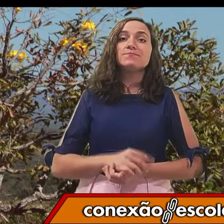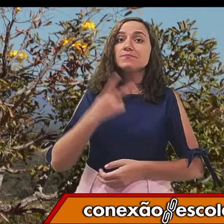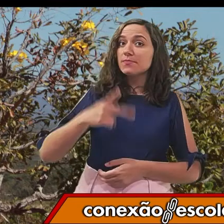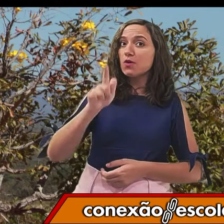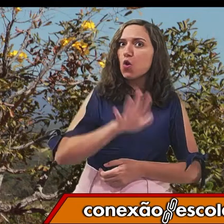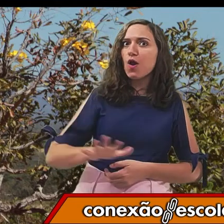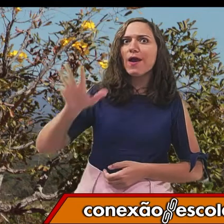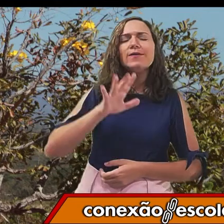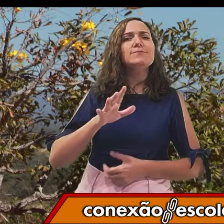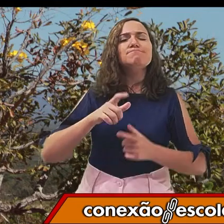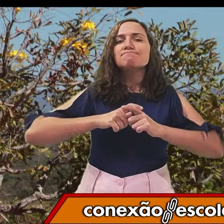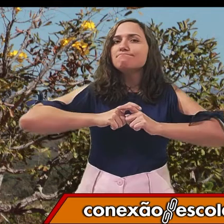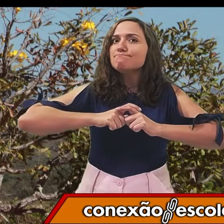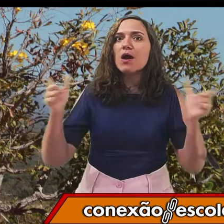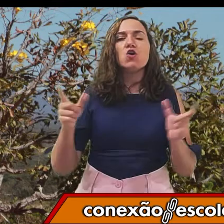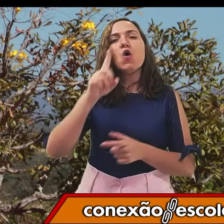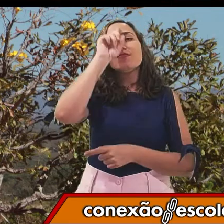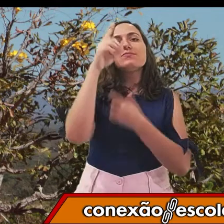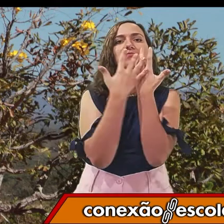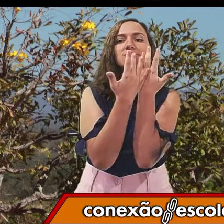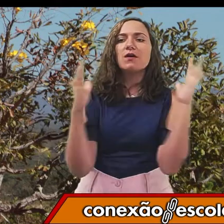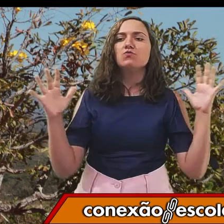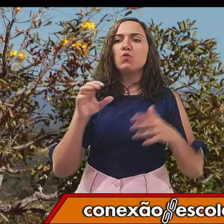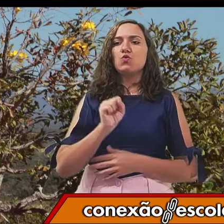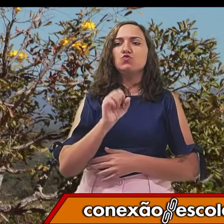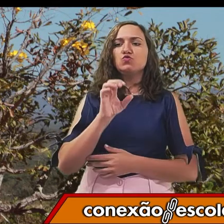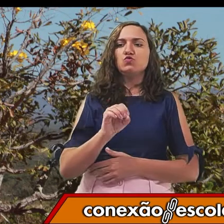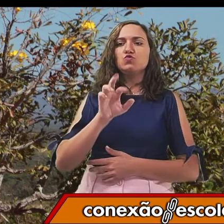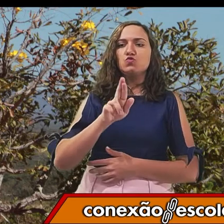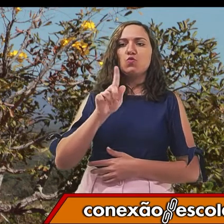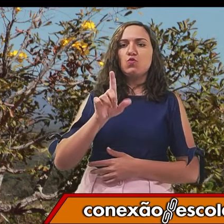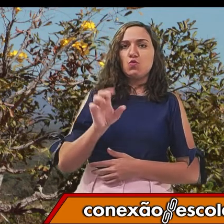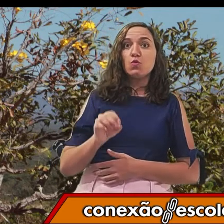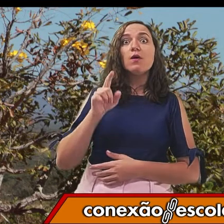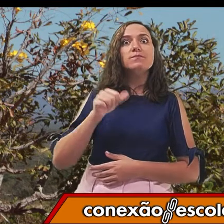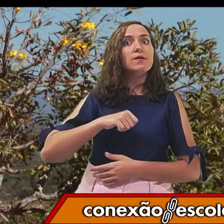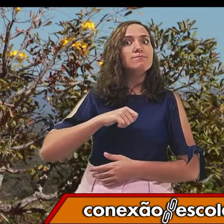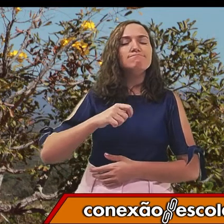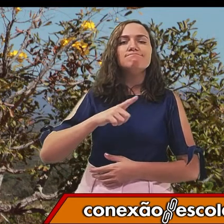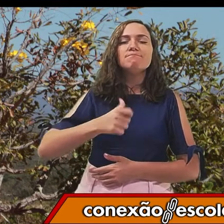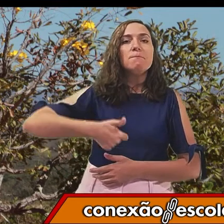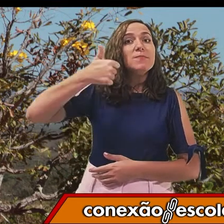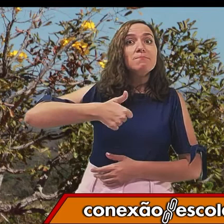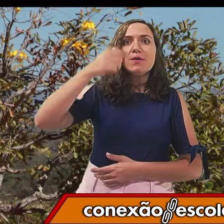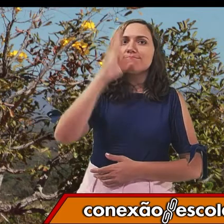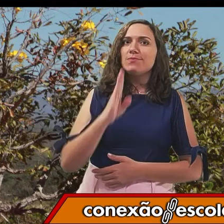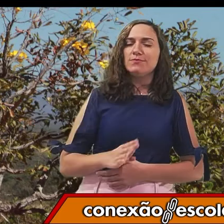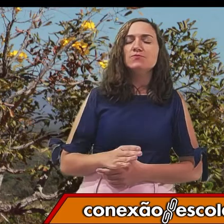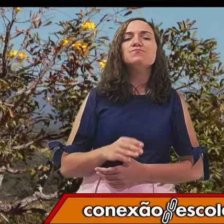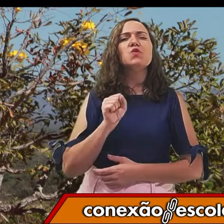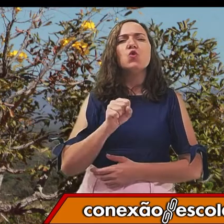maior produtor natural de sorgo. Somos o primeiro a nível nacional. Esse cereal